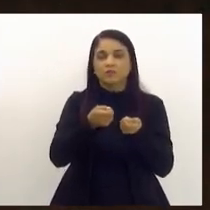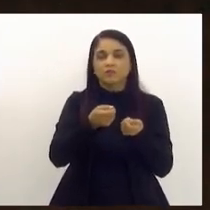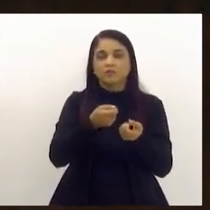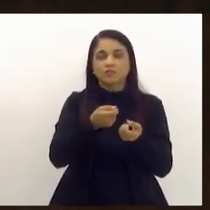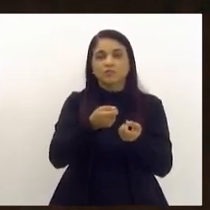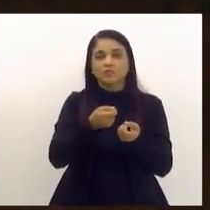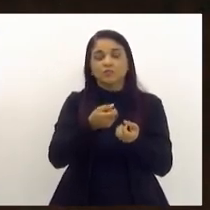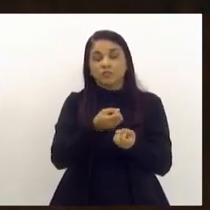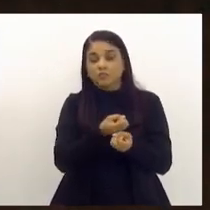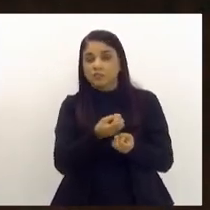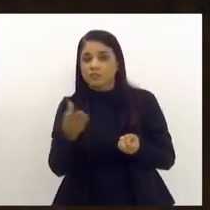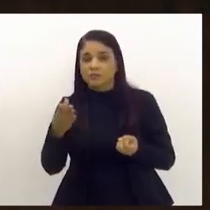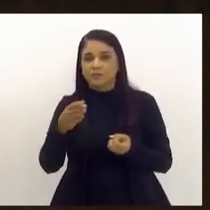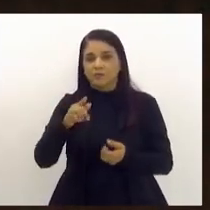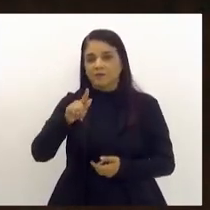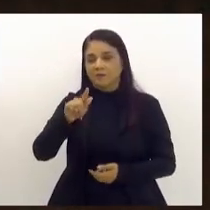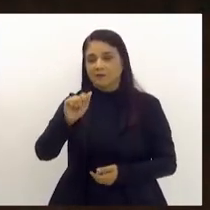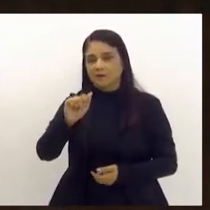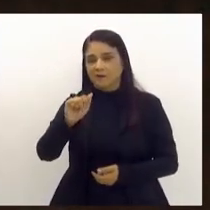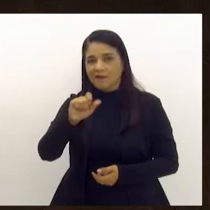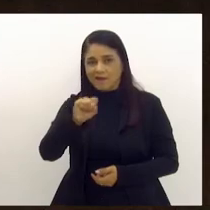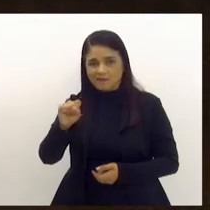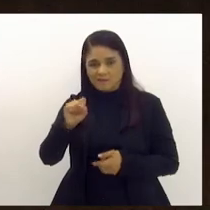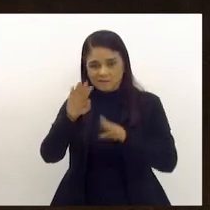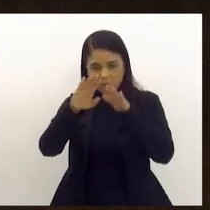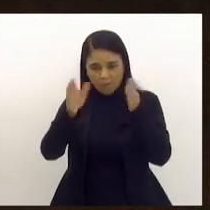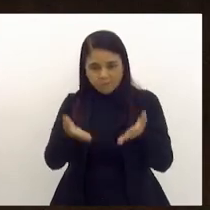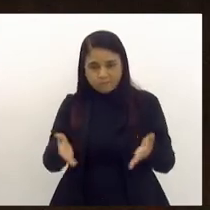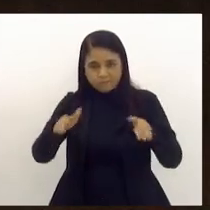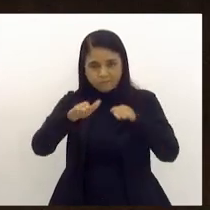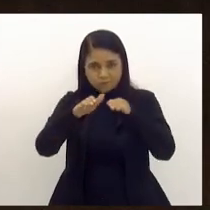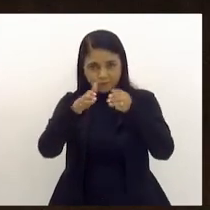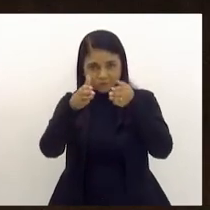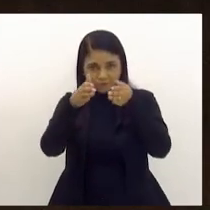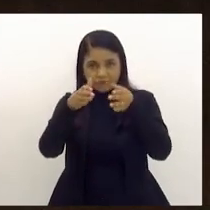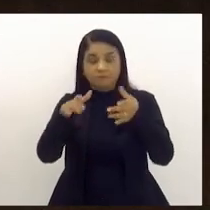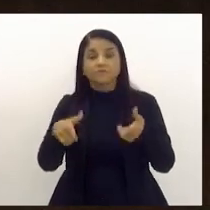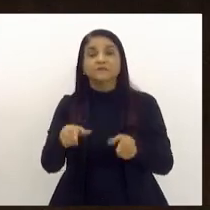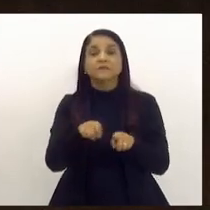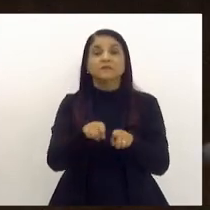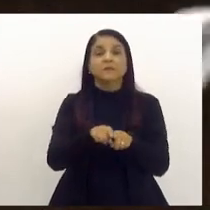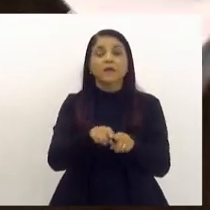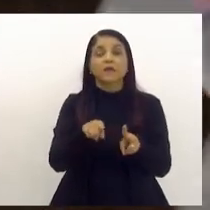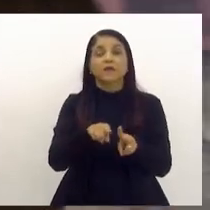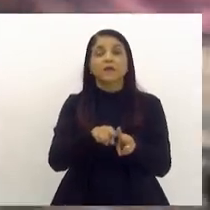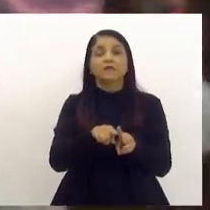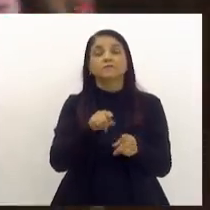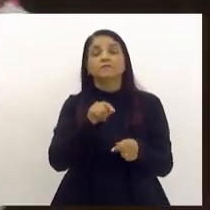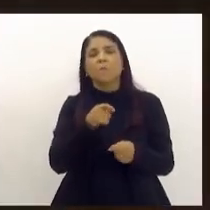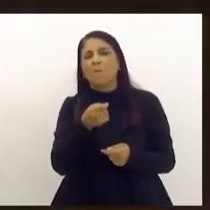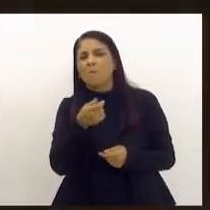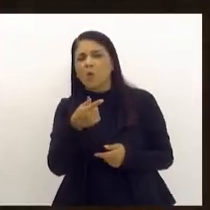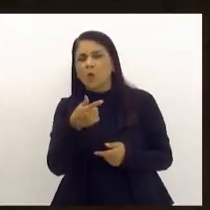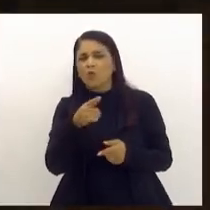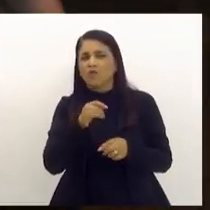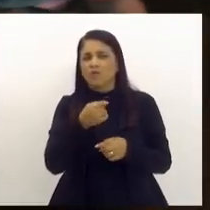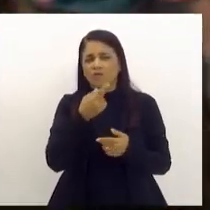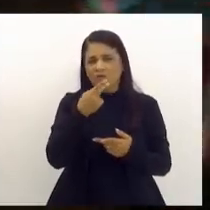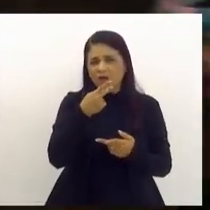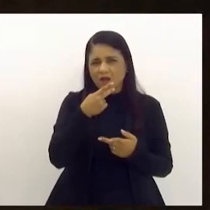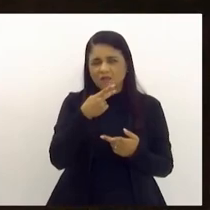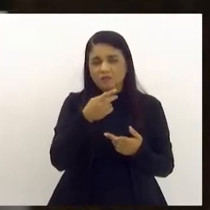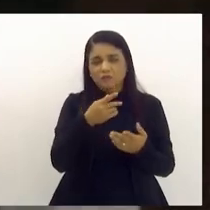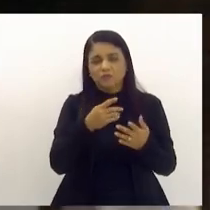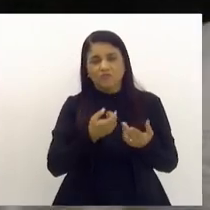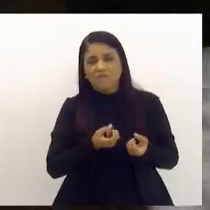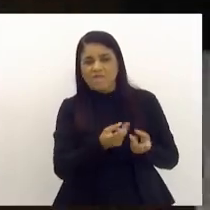de gás. E um outro elemento, senhor presidente, que pouco é falado, é com relação à especulação imobiliária. Todo